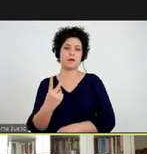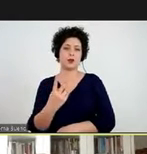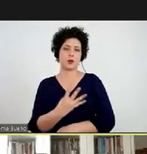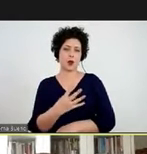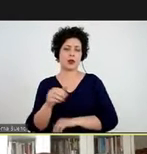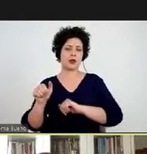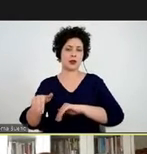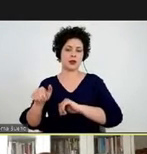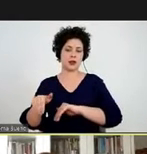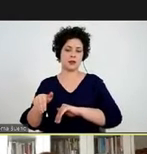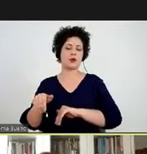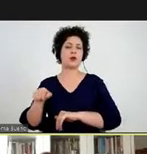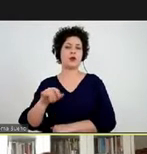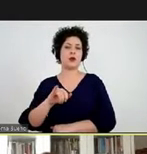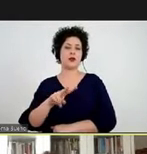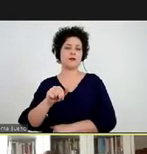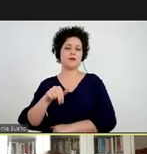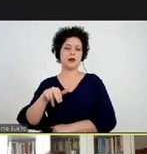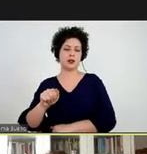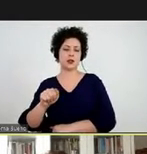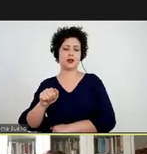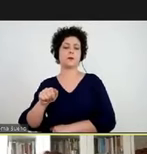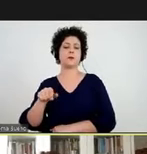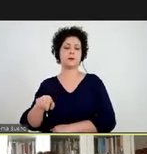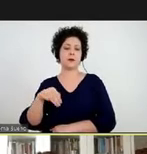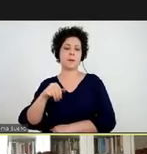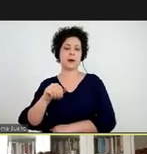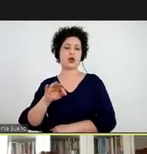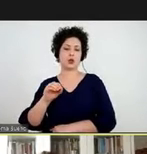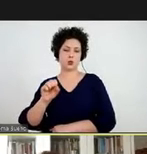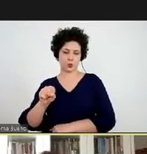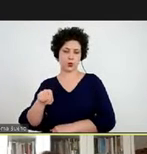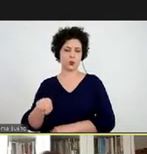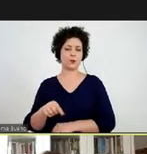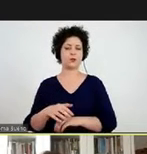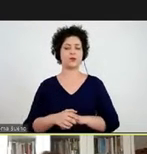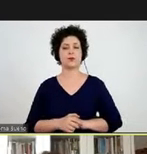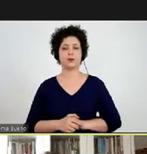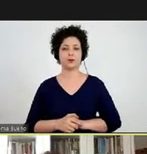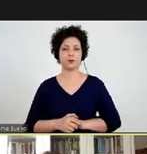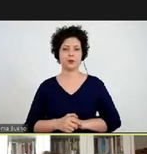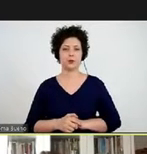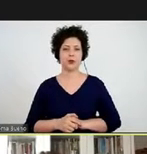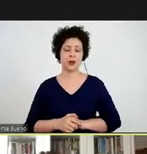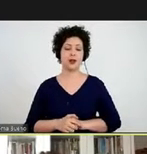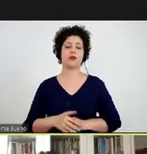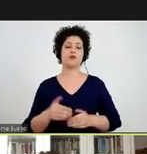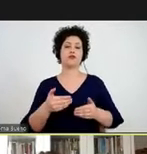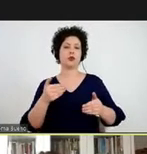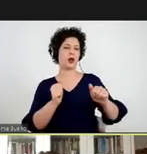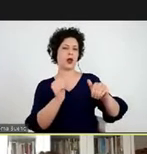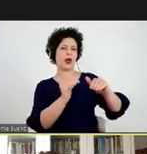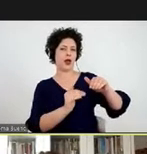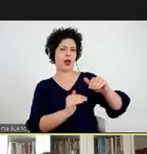de setembro, a Ivana de Macedo Matos. Bem, antes de passar para a Galeria de Arte